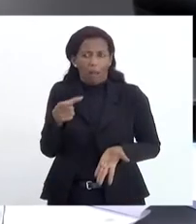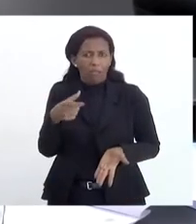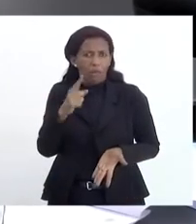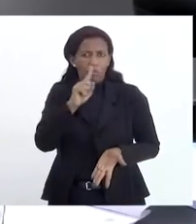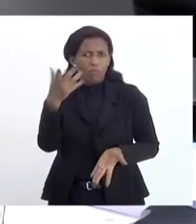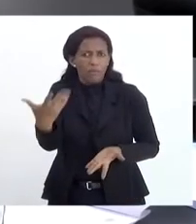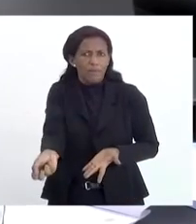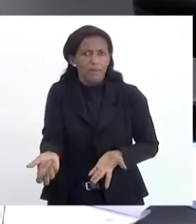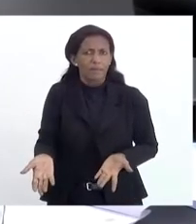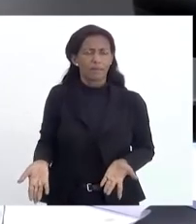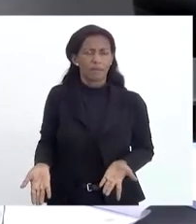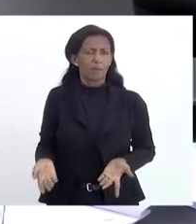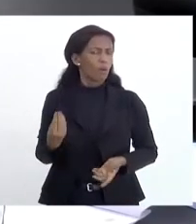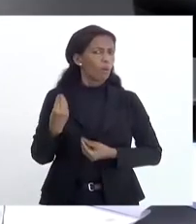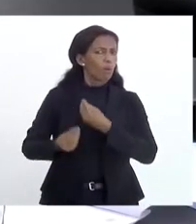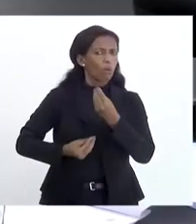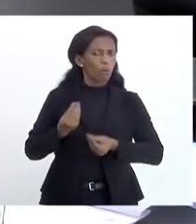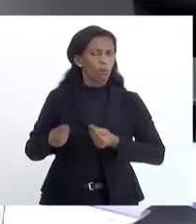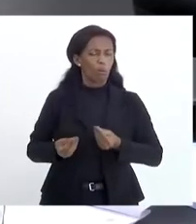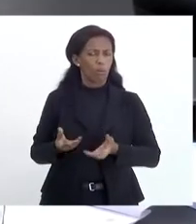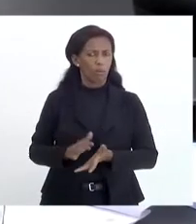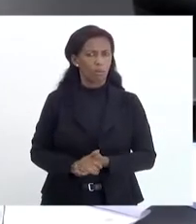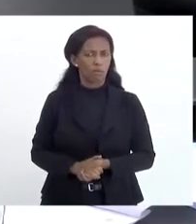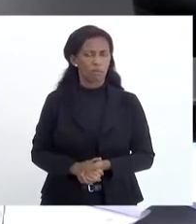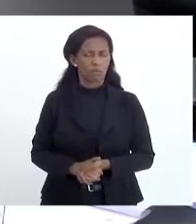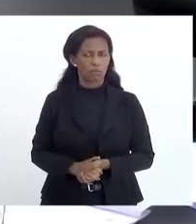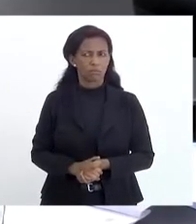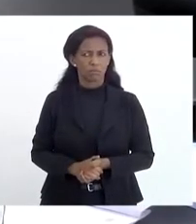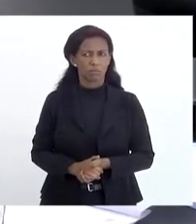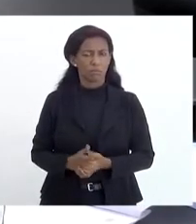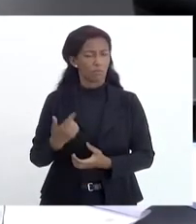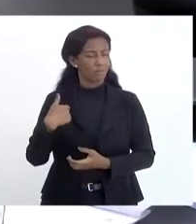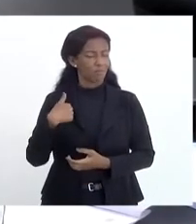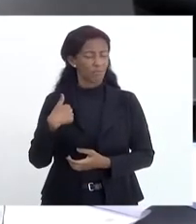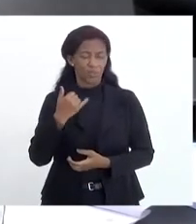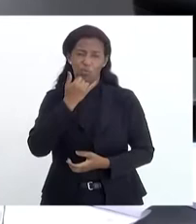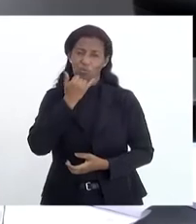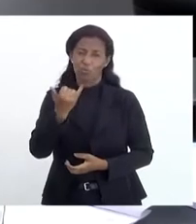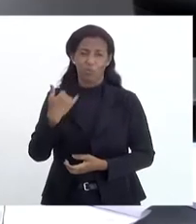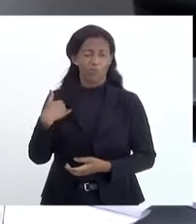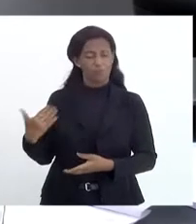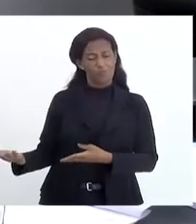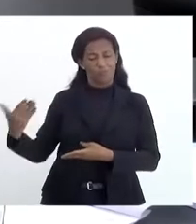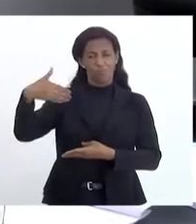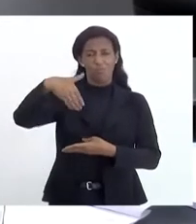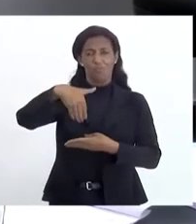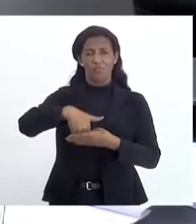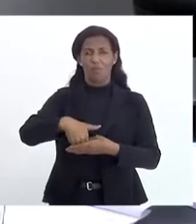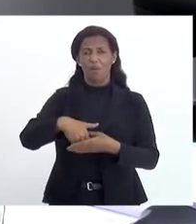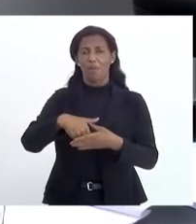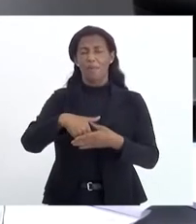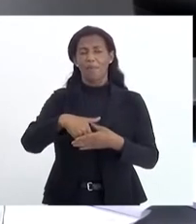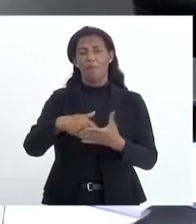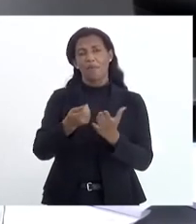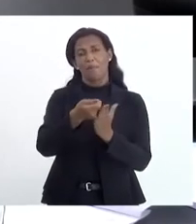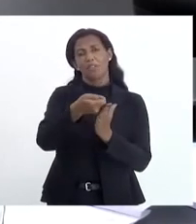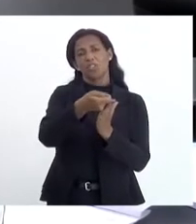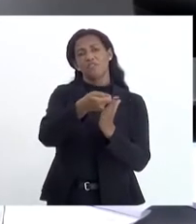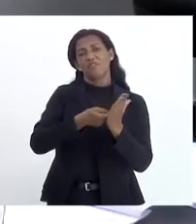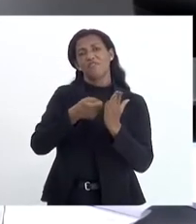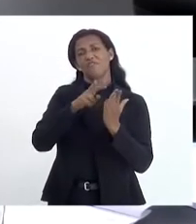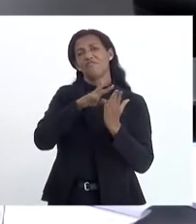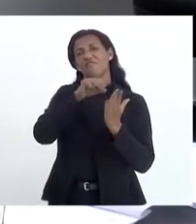presidente, para contemporizar com Vossa Excelência, eu vou pedir vista